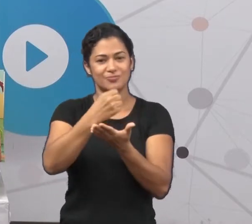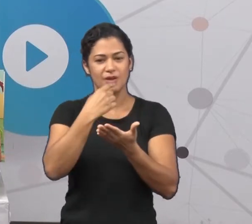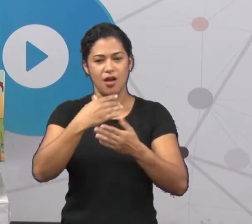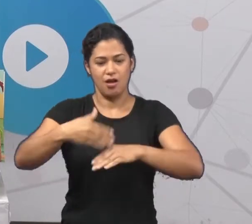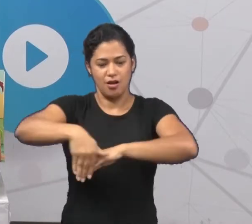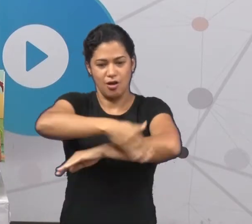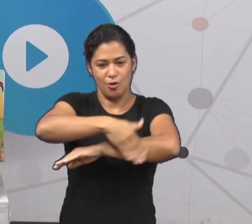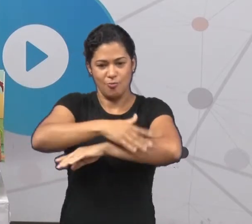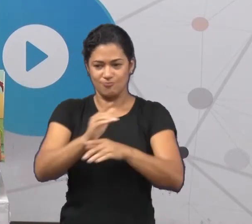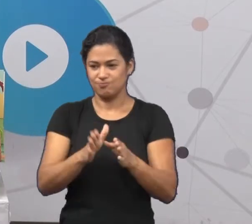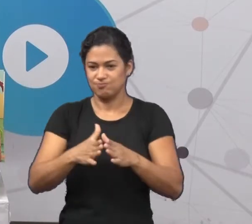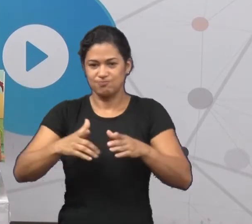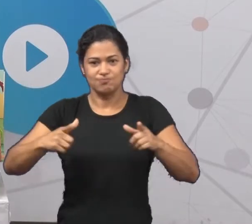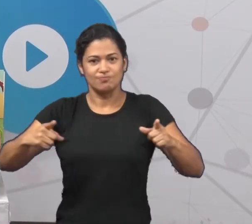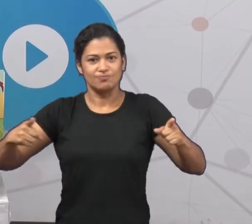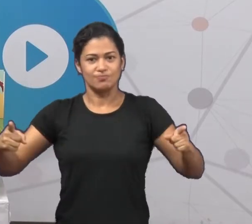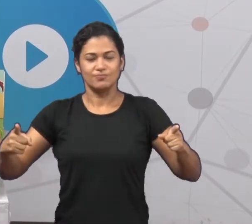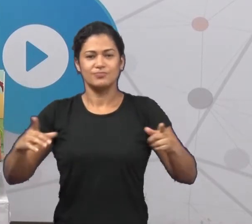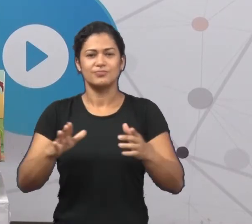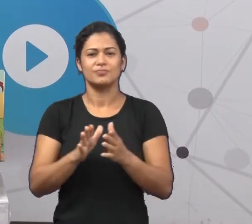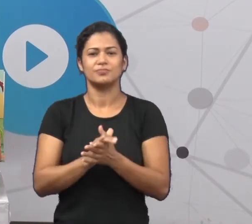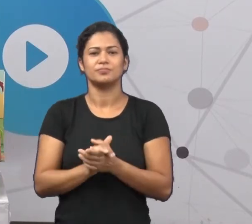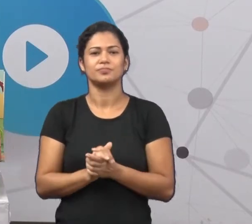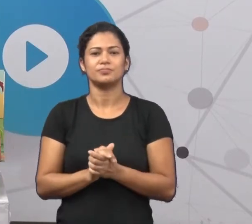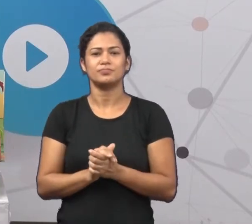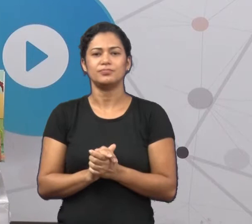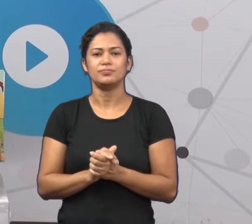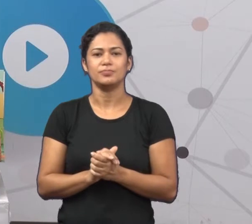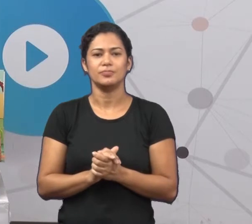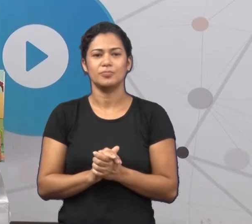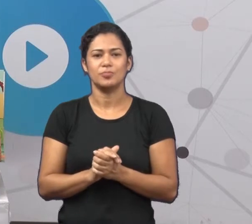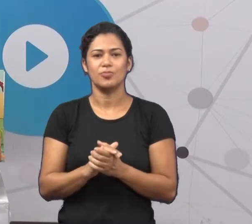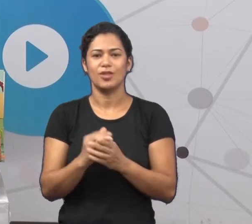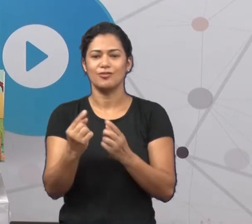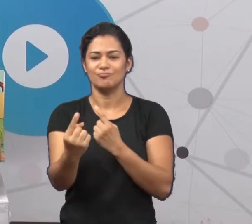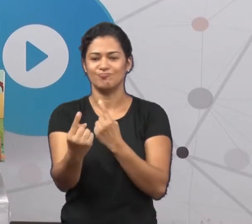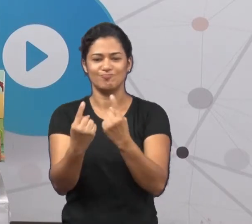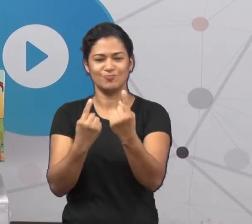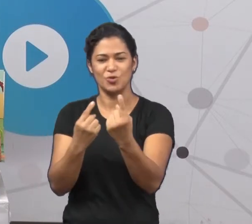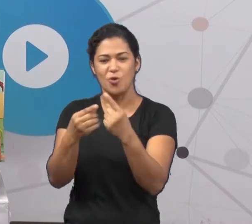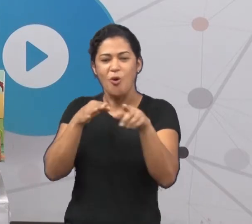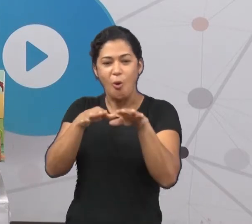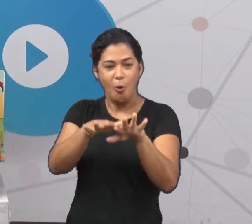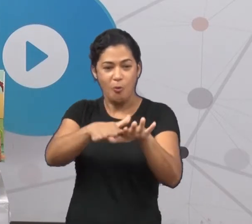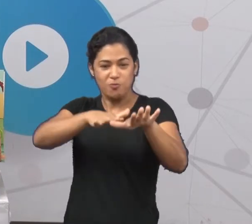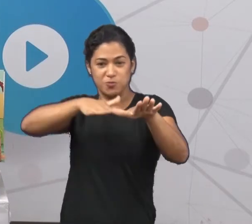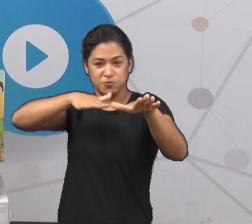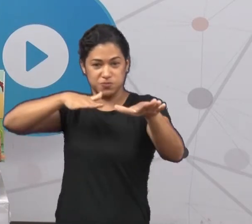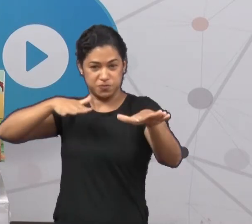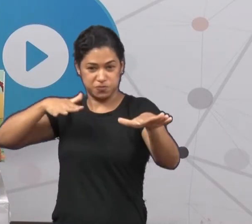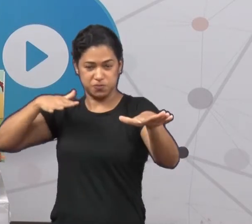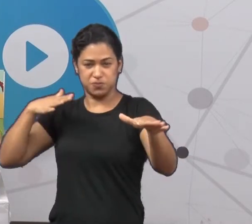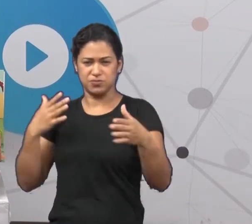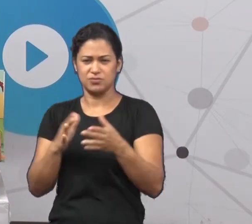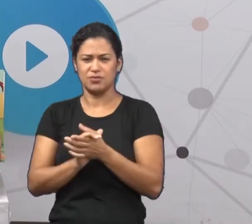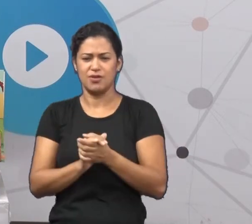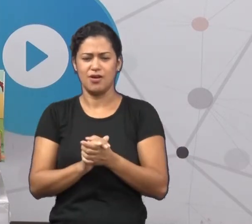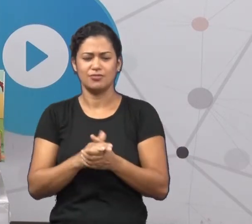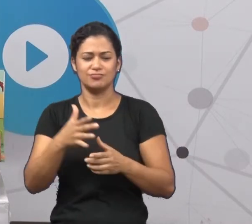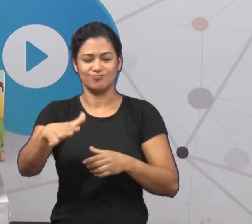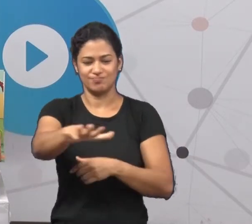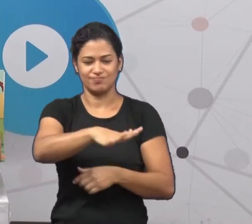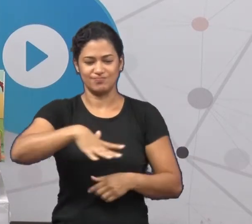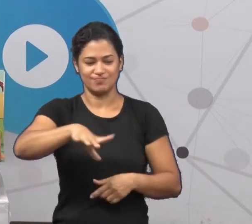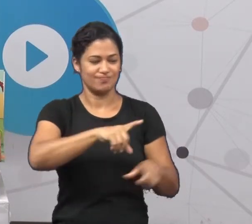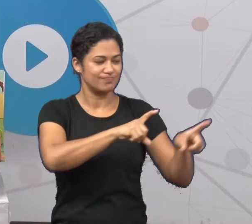bem largas, né? São grandes avenidas, muitos carros. Na zona rural,